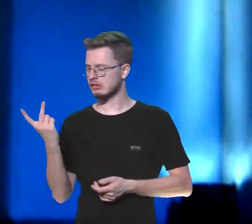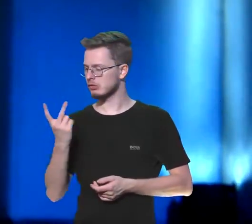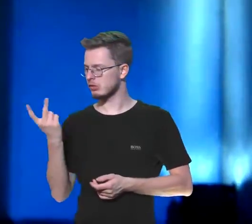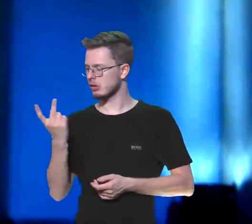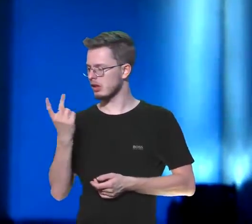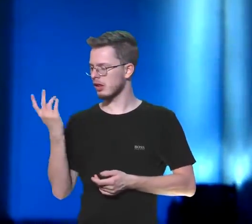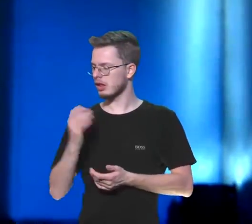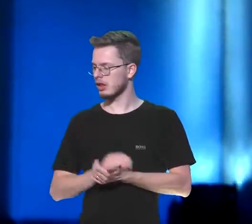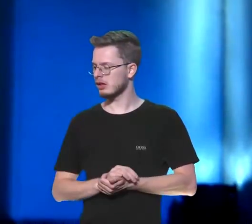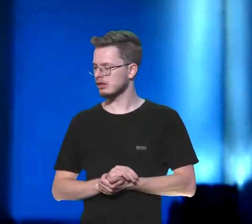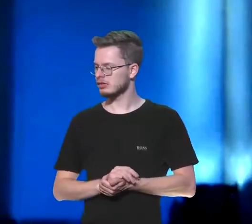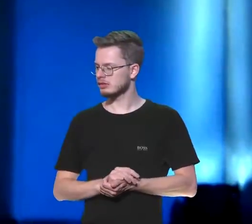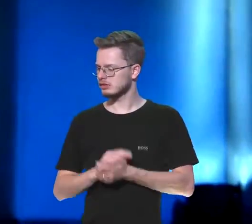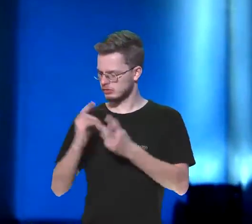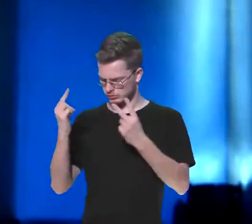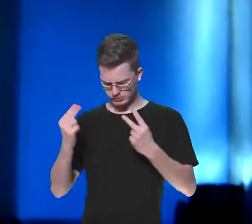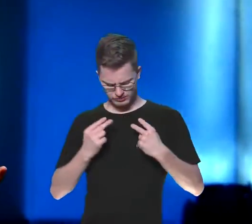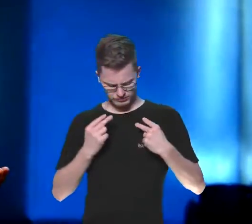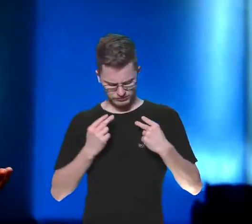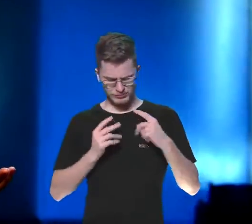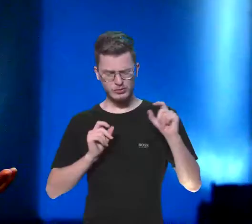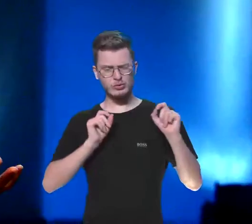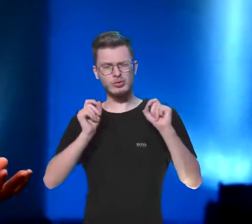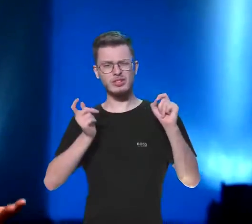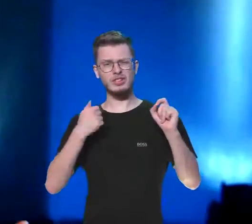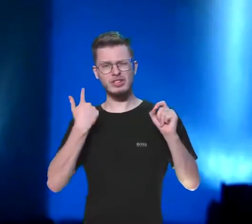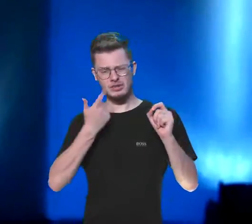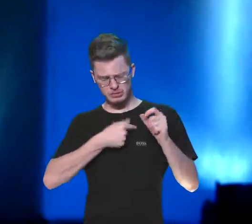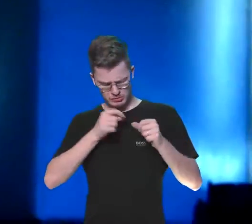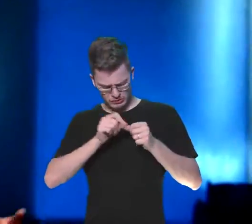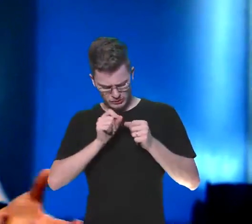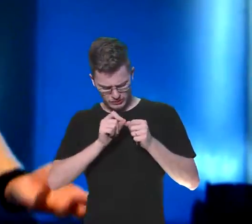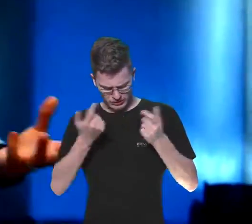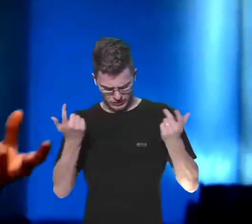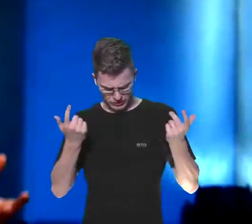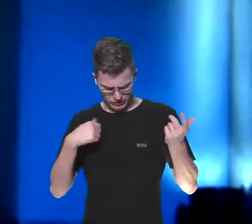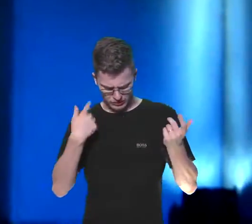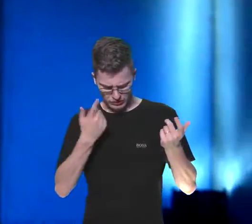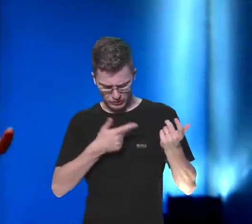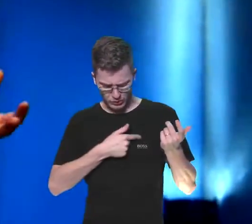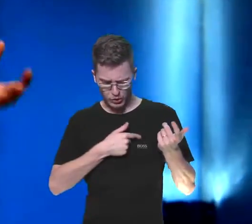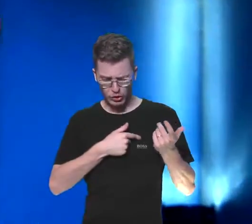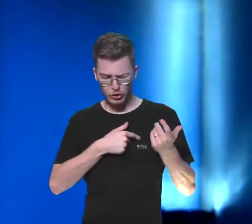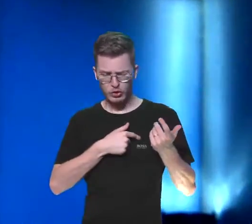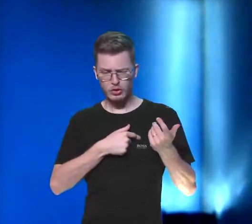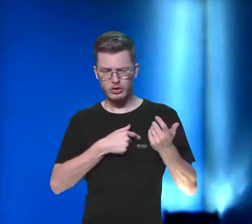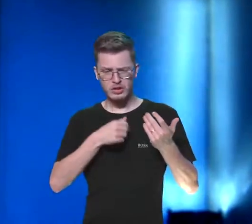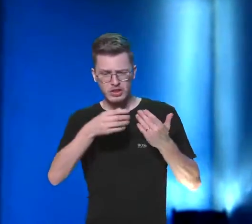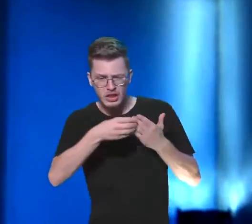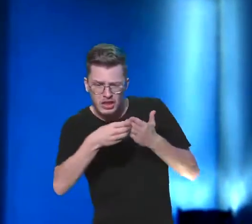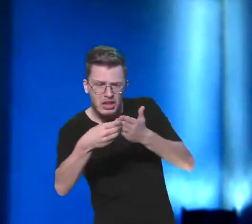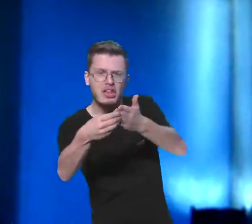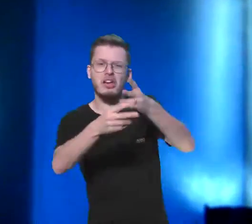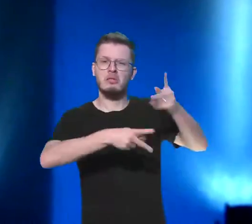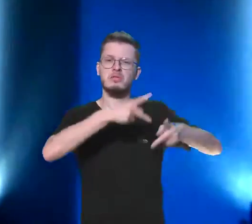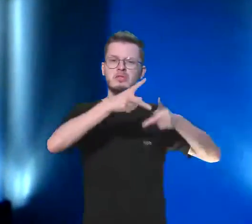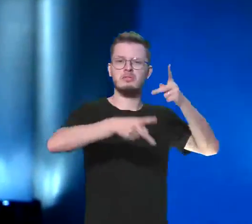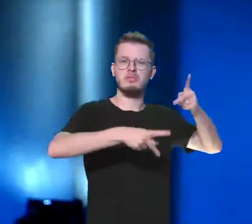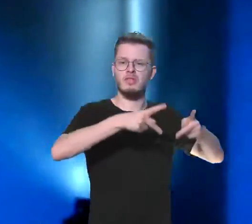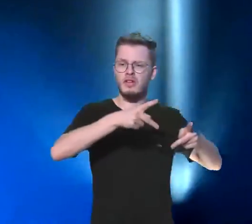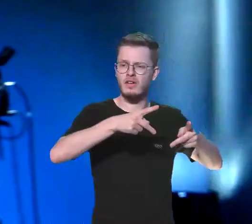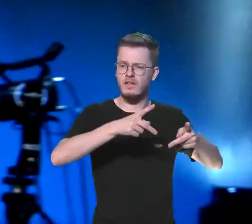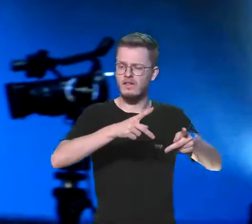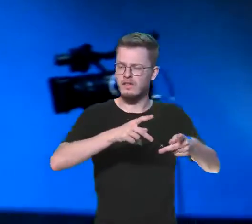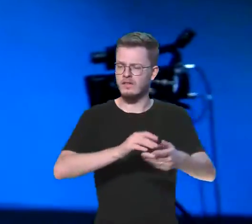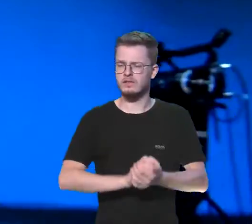para si mesmos e falam: o que a gente está fazendo? Nós somos aqueles que guiam o povo de Deus, nós precisamos fazer alguma coisa. E